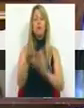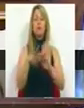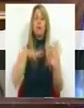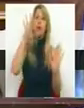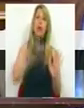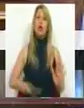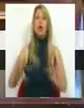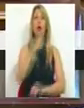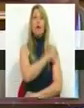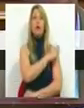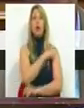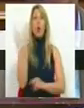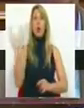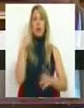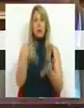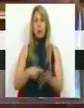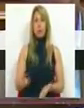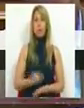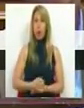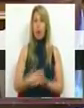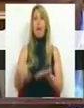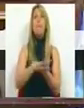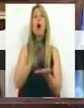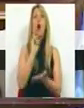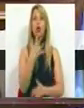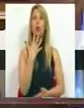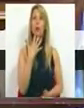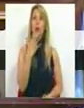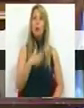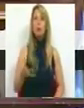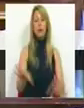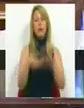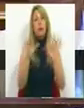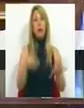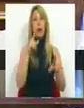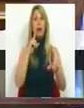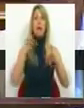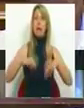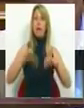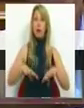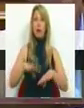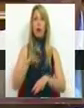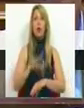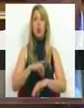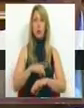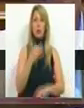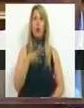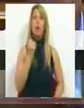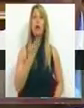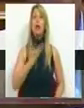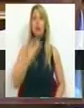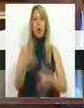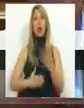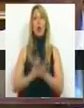Vacinação Universal e Gratuito, assente no rigor científico como forma de prevenção da doença. O PSD continuará